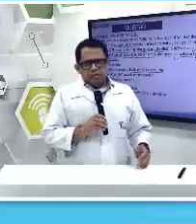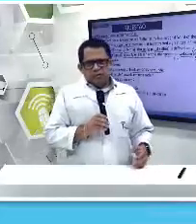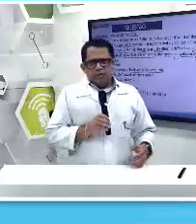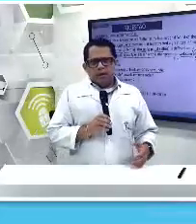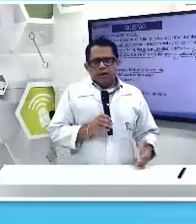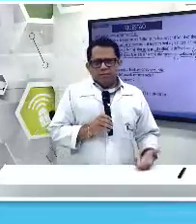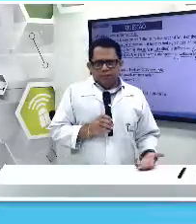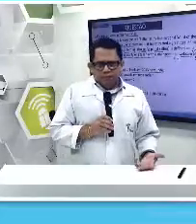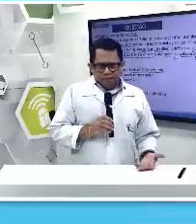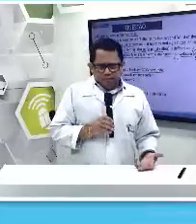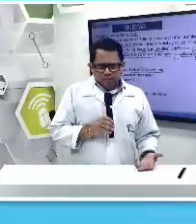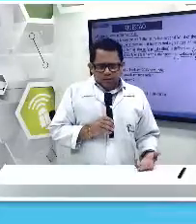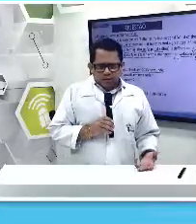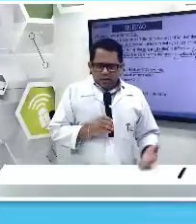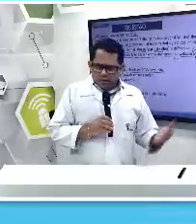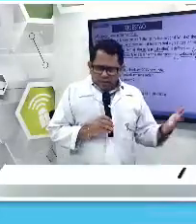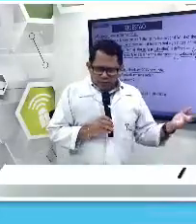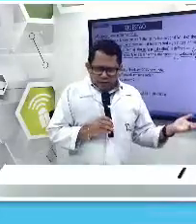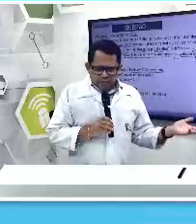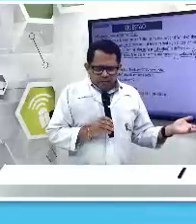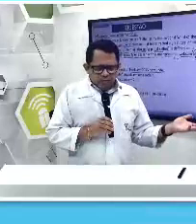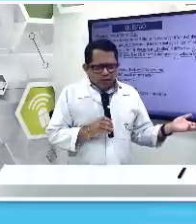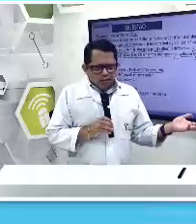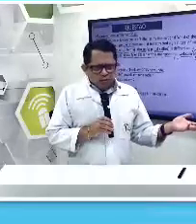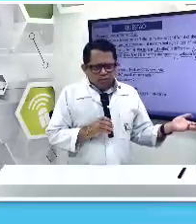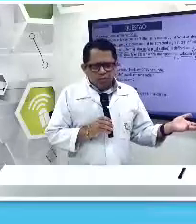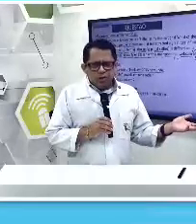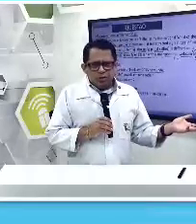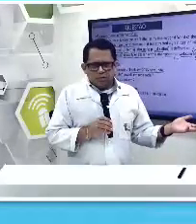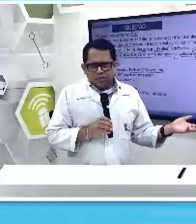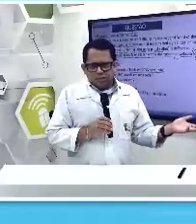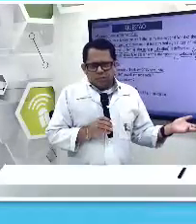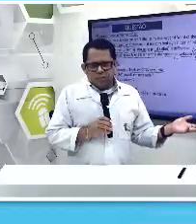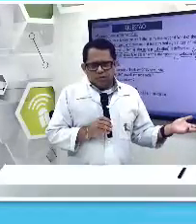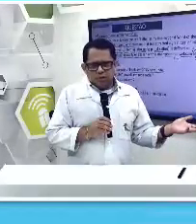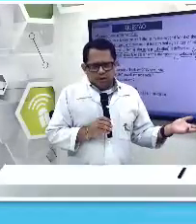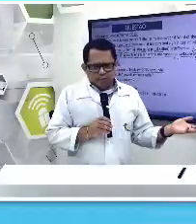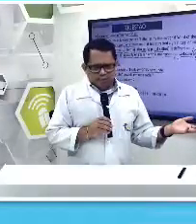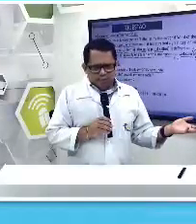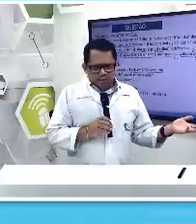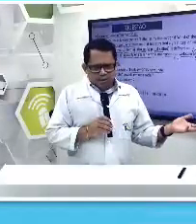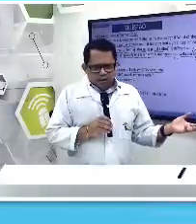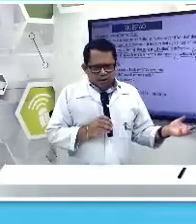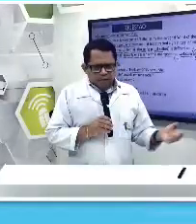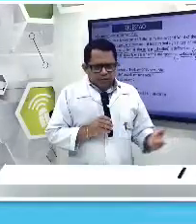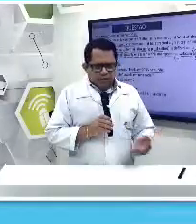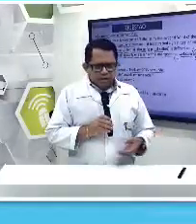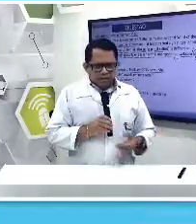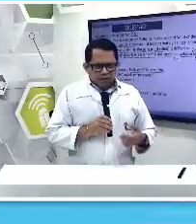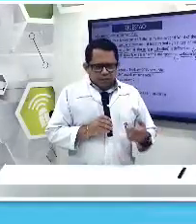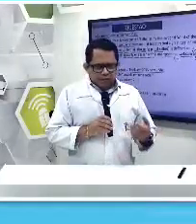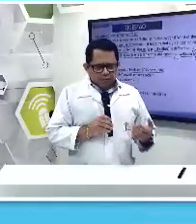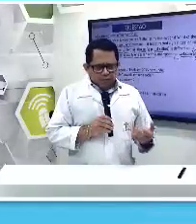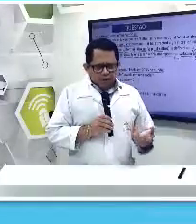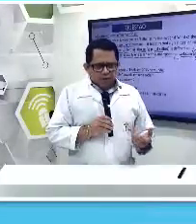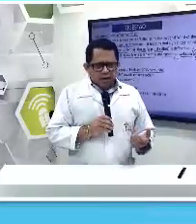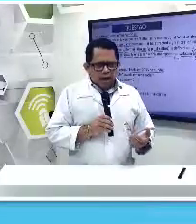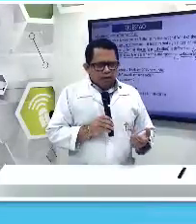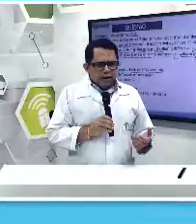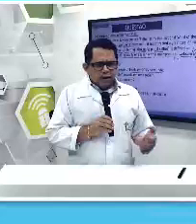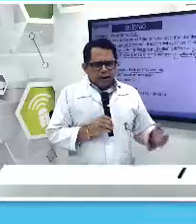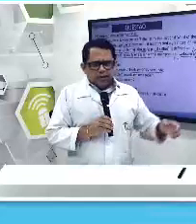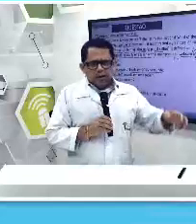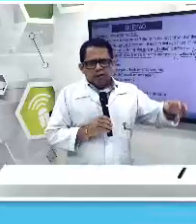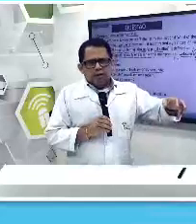resolvem tirar uma selfie e perder a vida é sentimento tivemos o caso de um turista não sei se vocês lembram ele foi tirar selfie perfeita